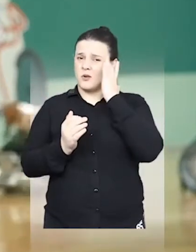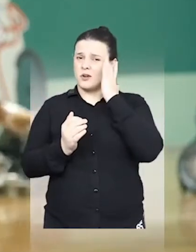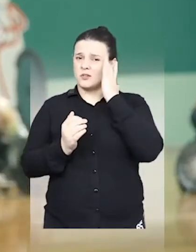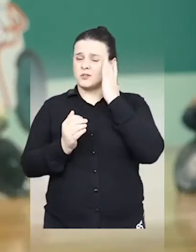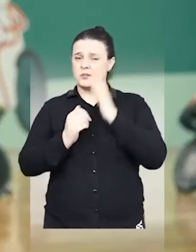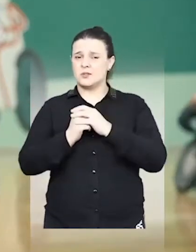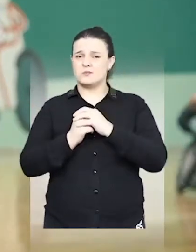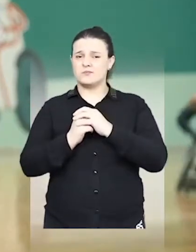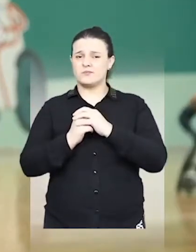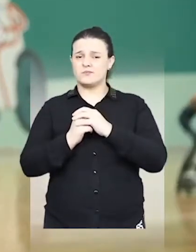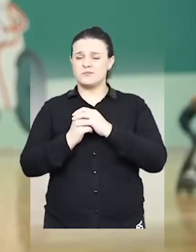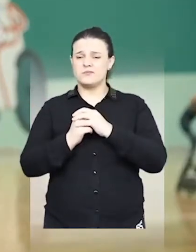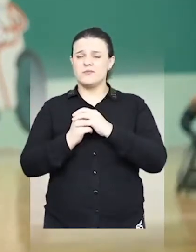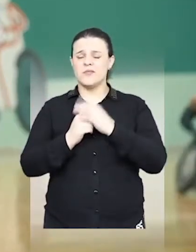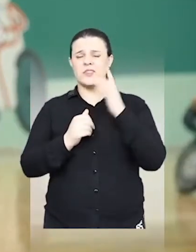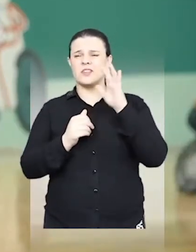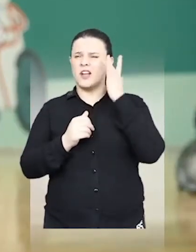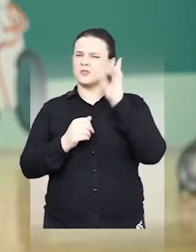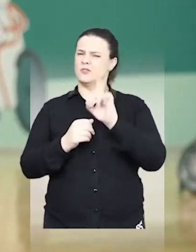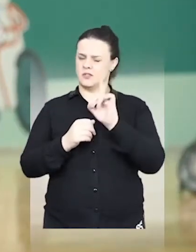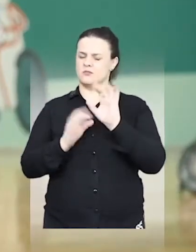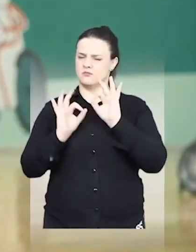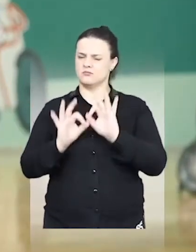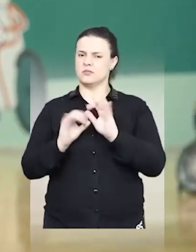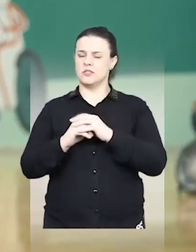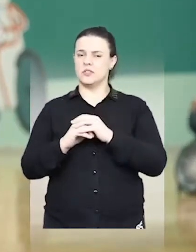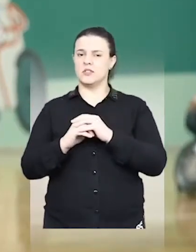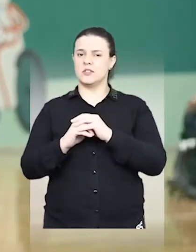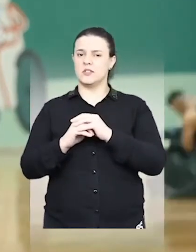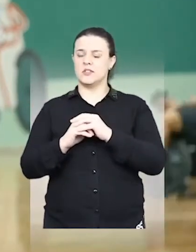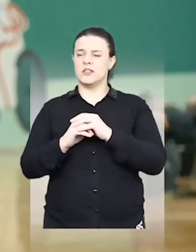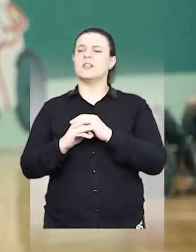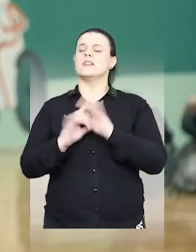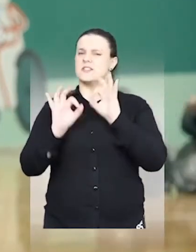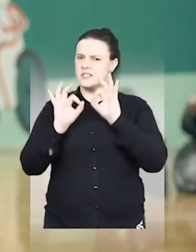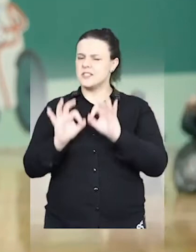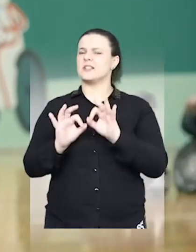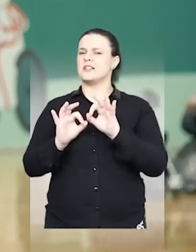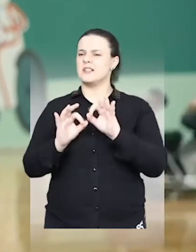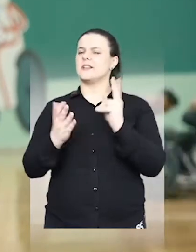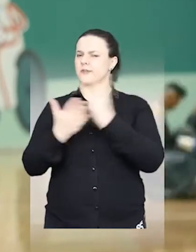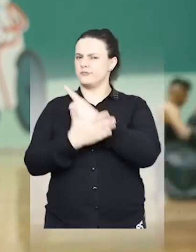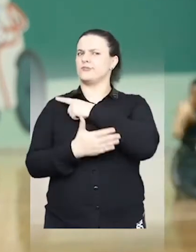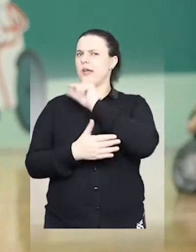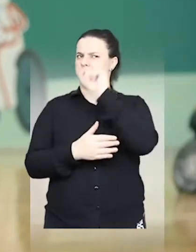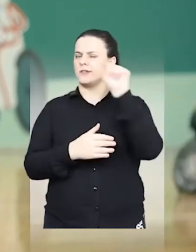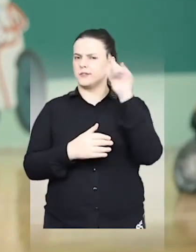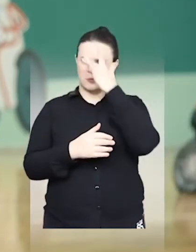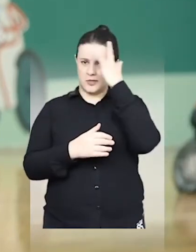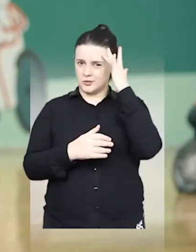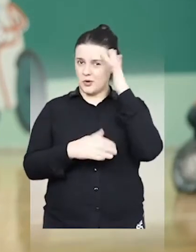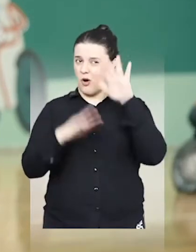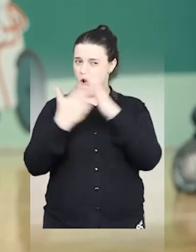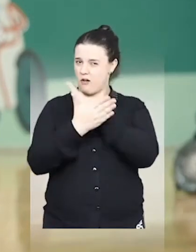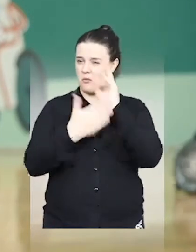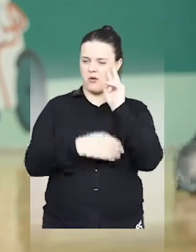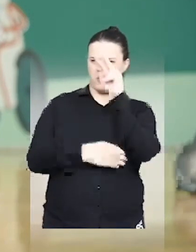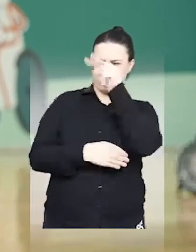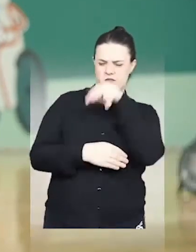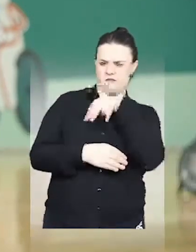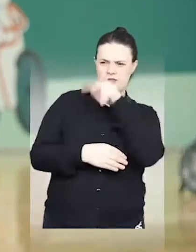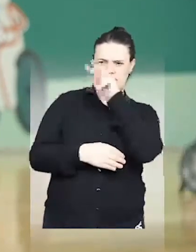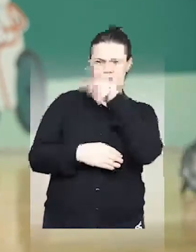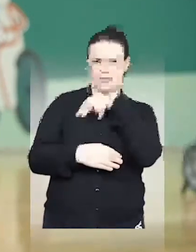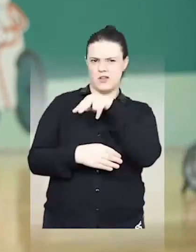acho que... Acho não, mas eu tenho certeza que isso acontece. Pessoas que olham para